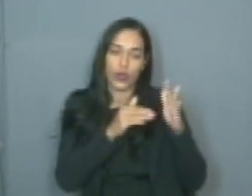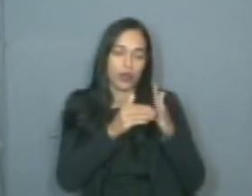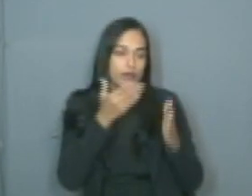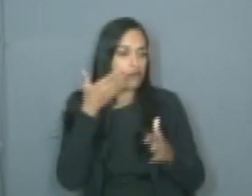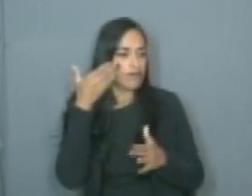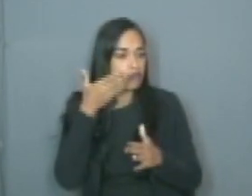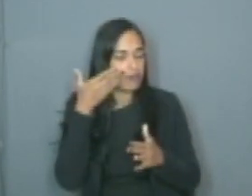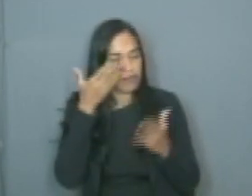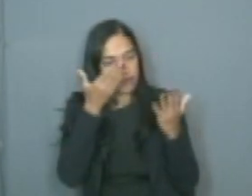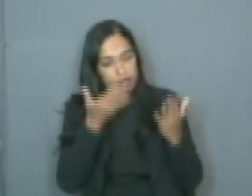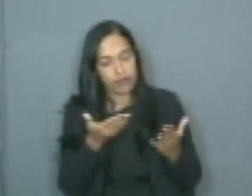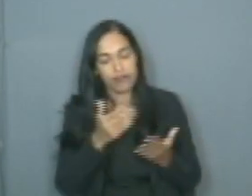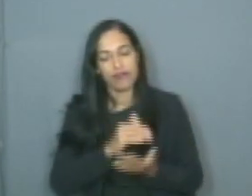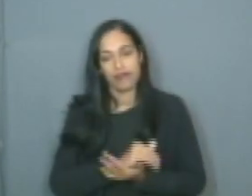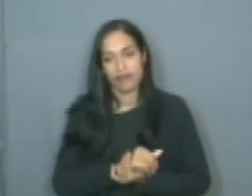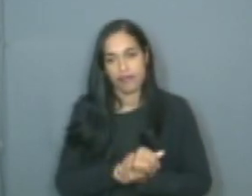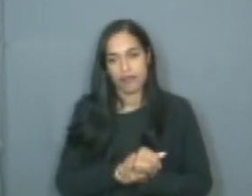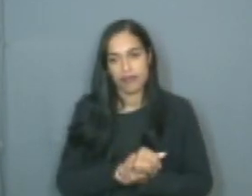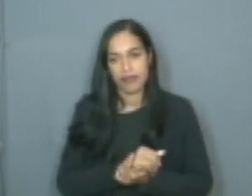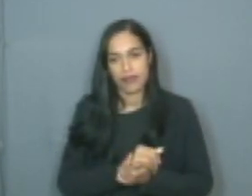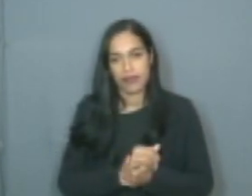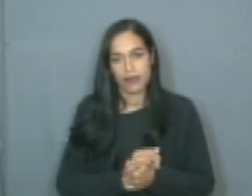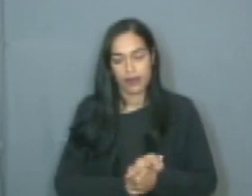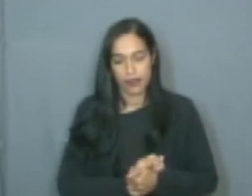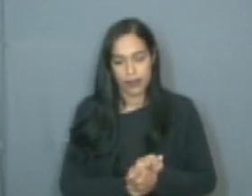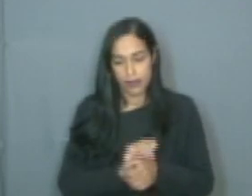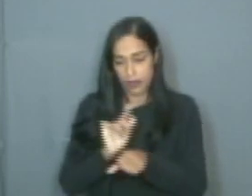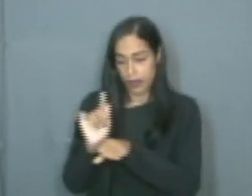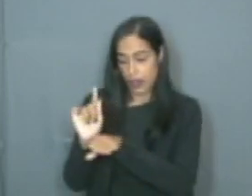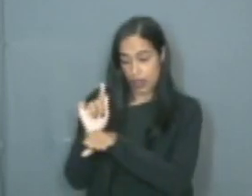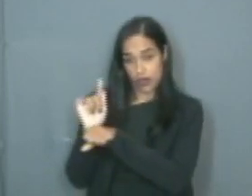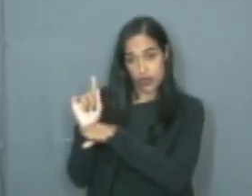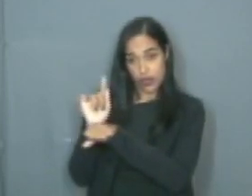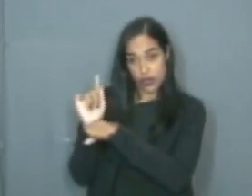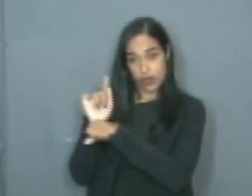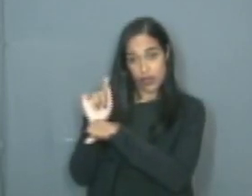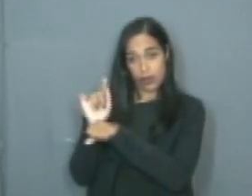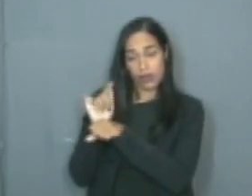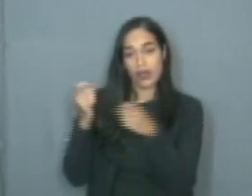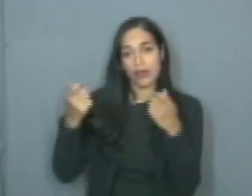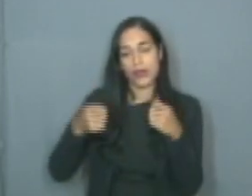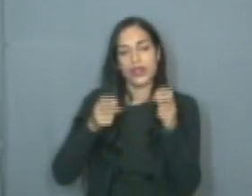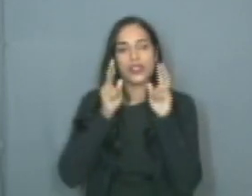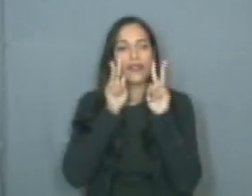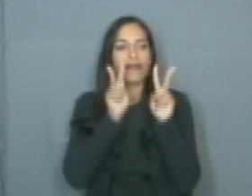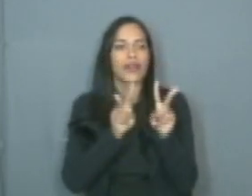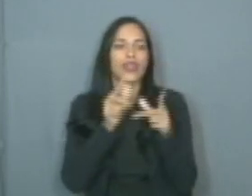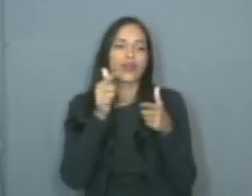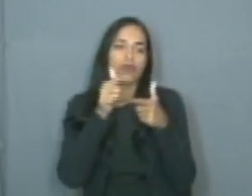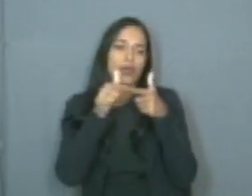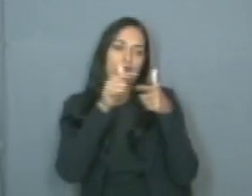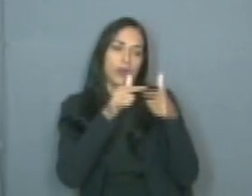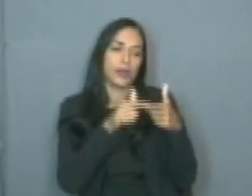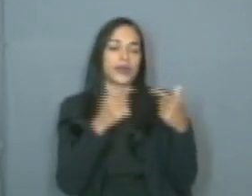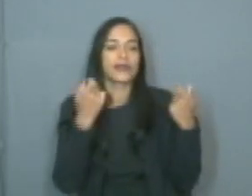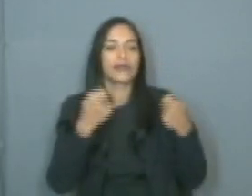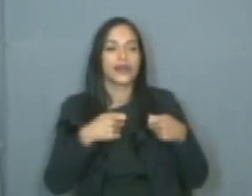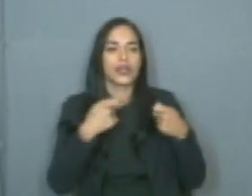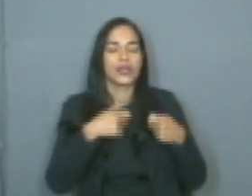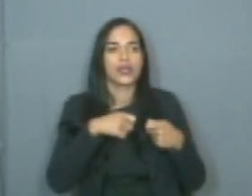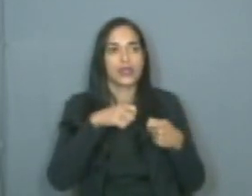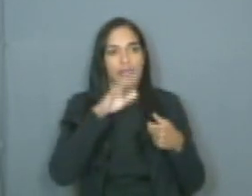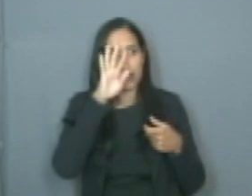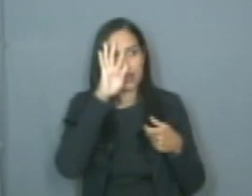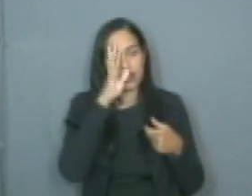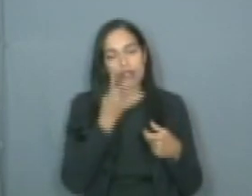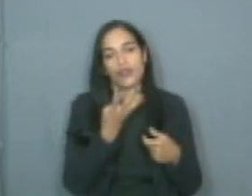O mais produtivo é que a gestão enxergue os problemas e os conserte. Isso é o